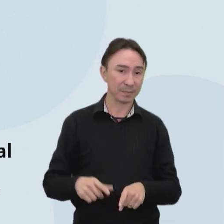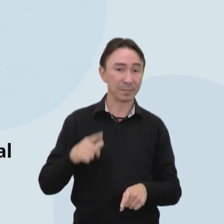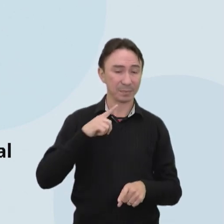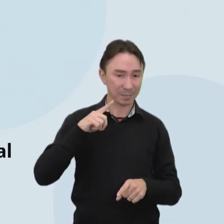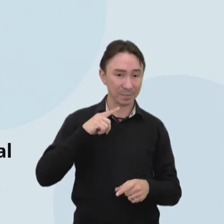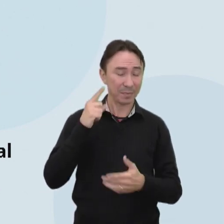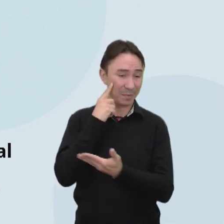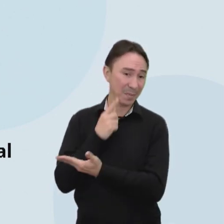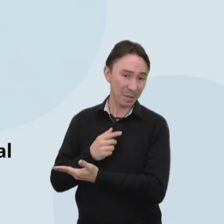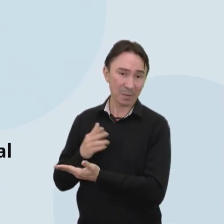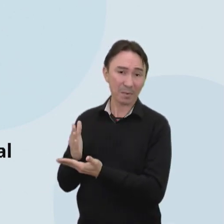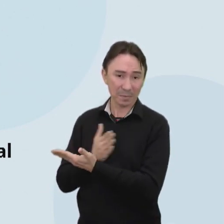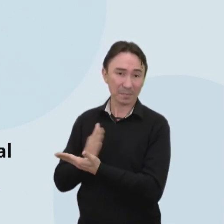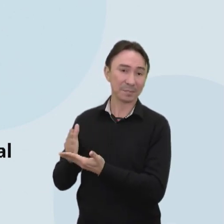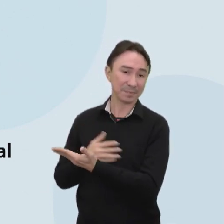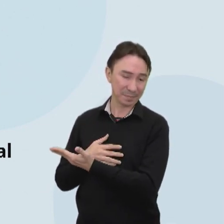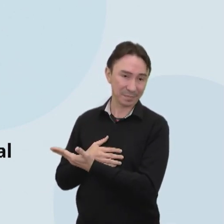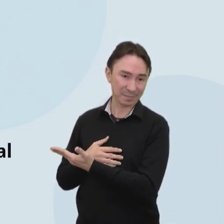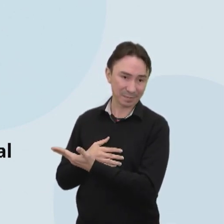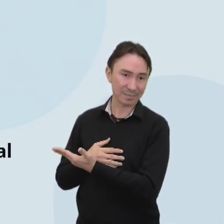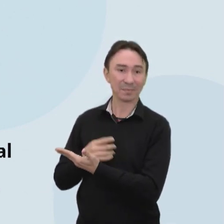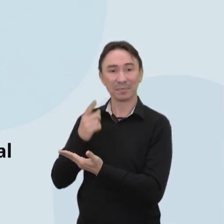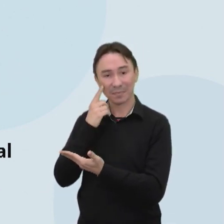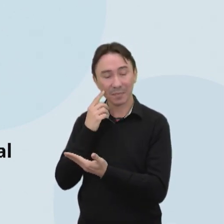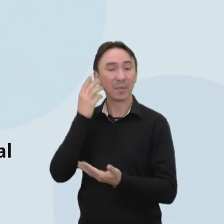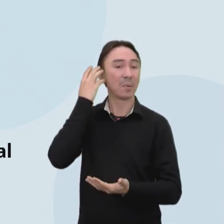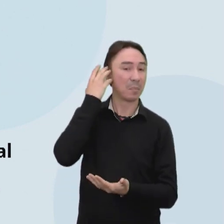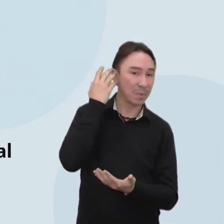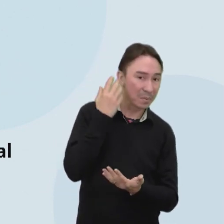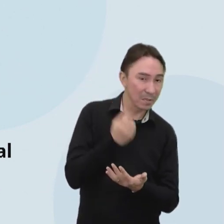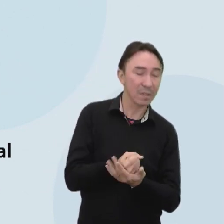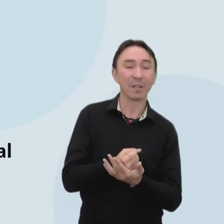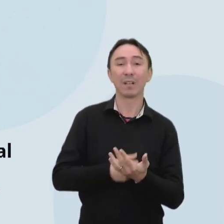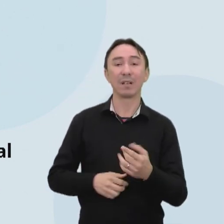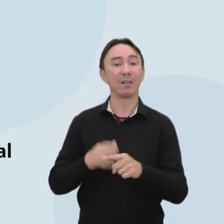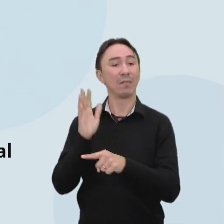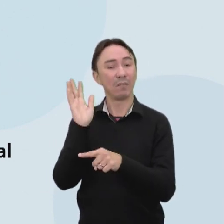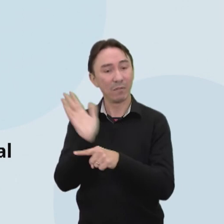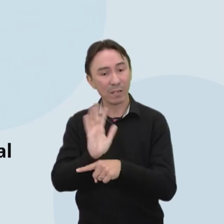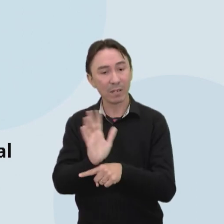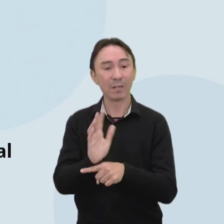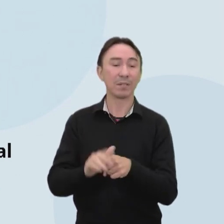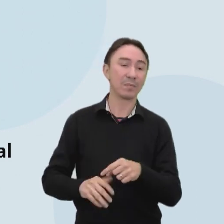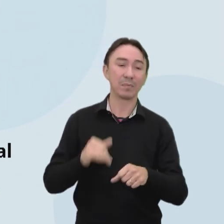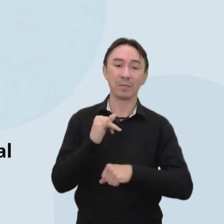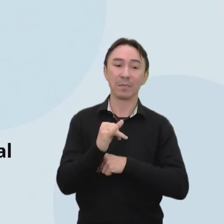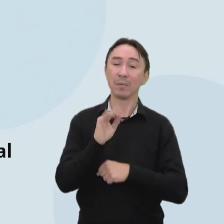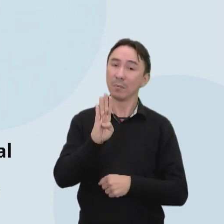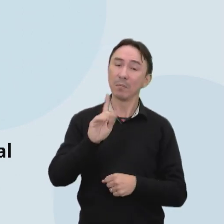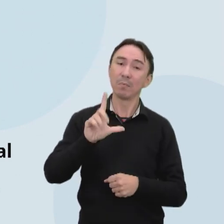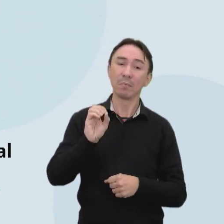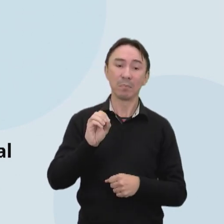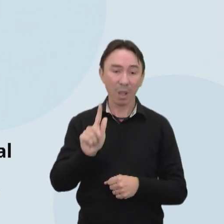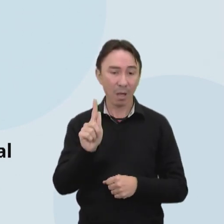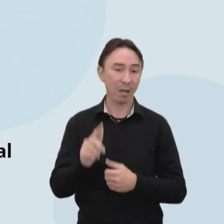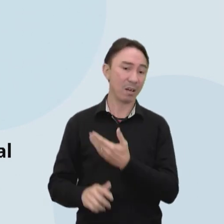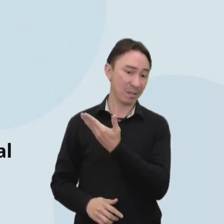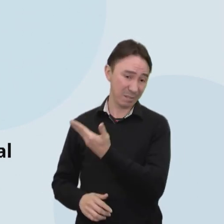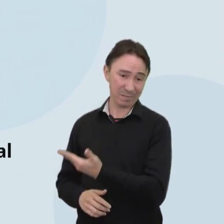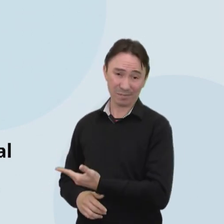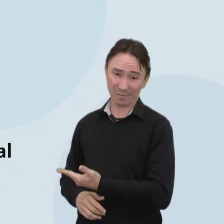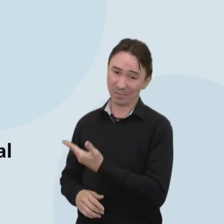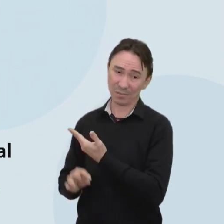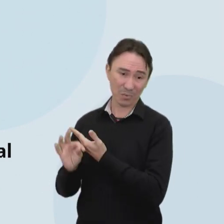então, que eu trouxe para vocês, são esses que vocês estão vendo na tela, são os possíveis, mas pode pensar em outros, tá? Mas são os que a gente está dando aí